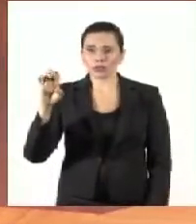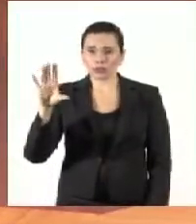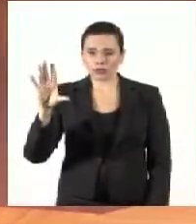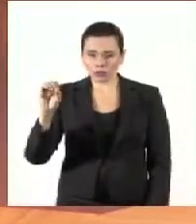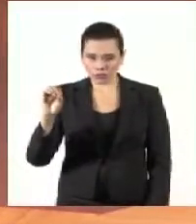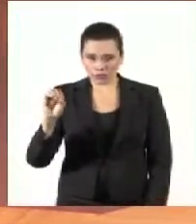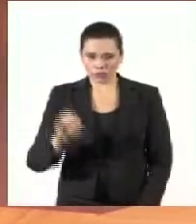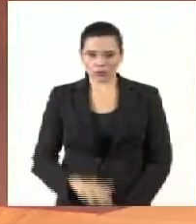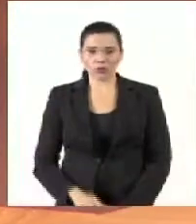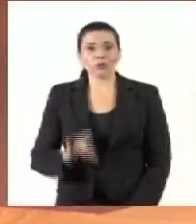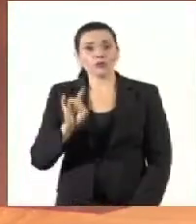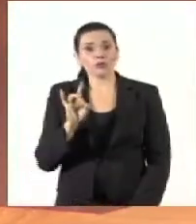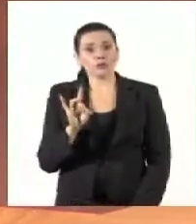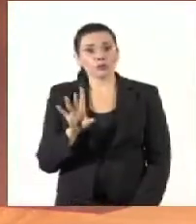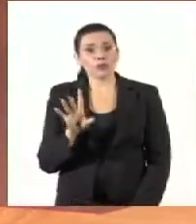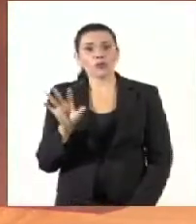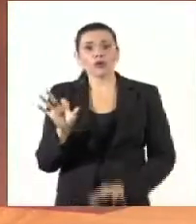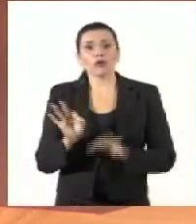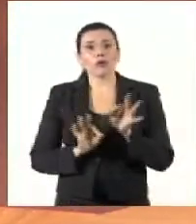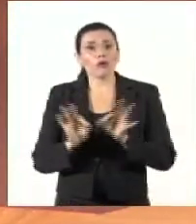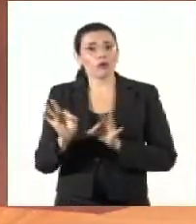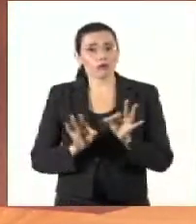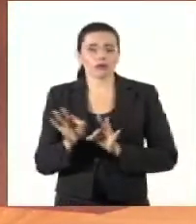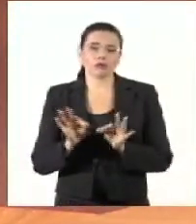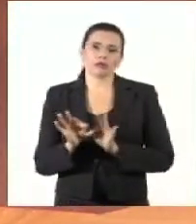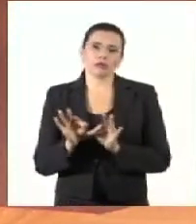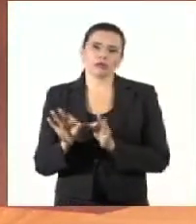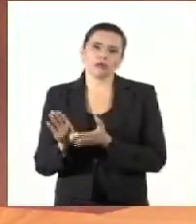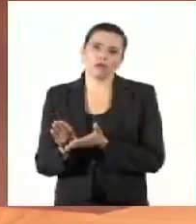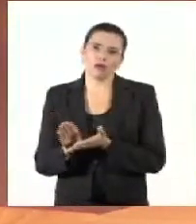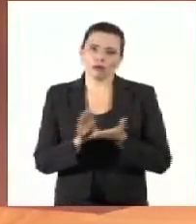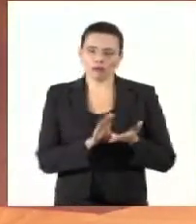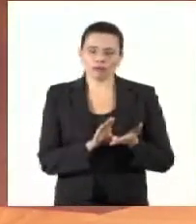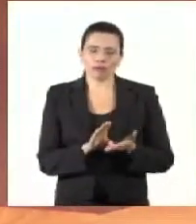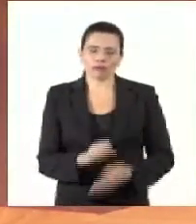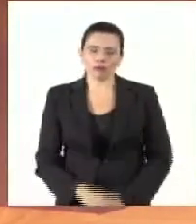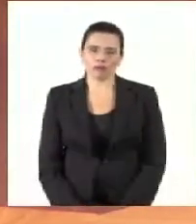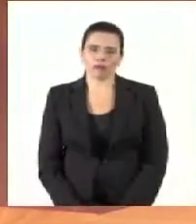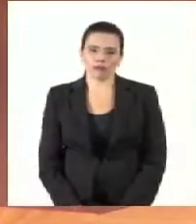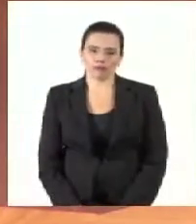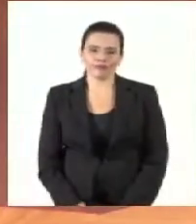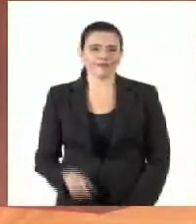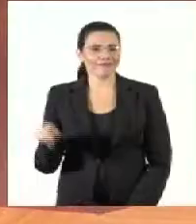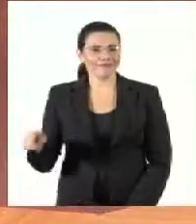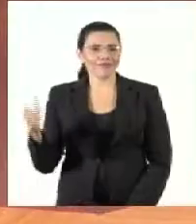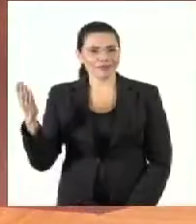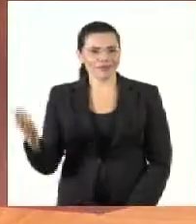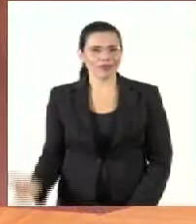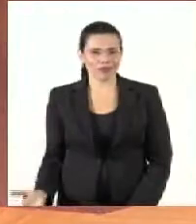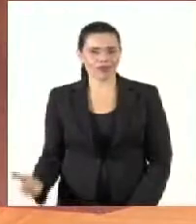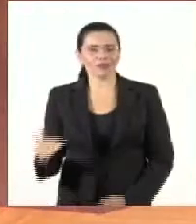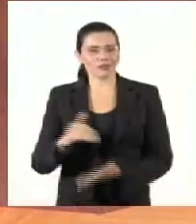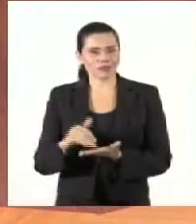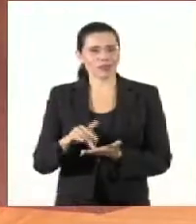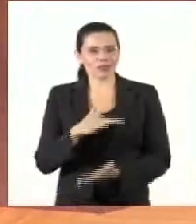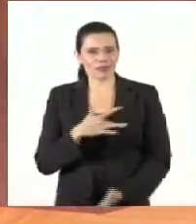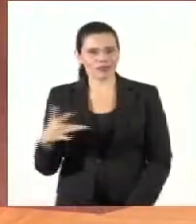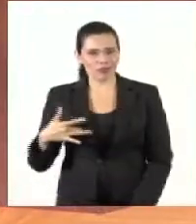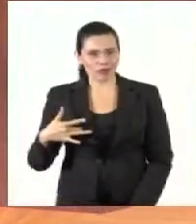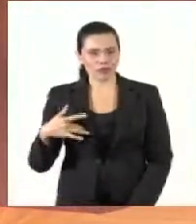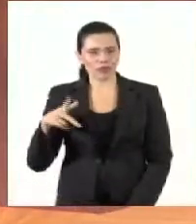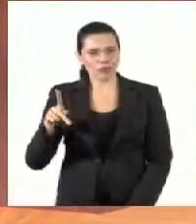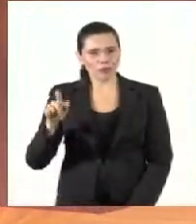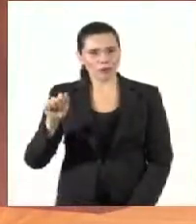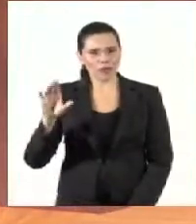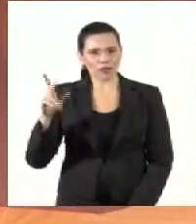na gestão anterior. Ou seja, ele diz que não existe os repasses, só que ele